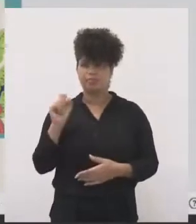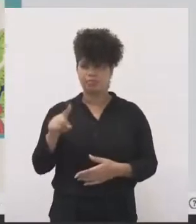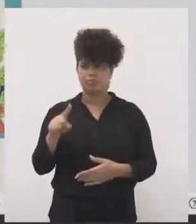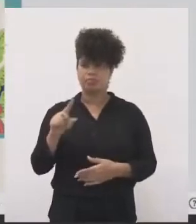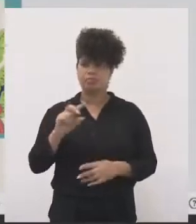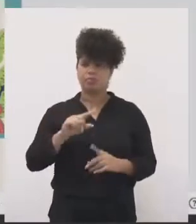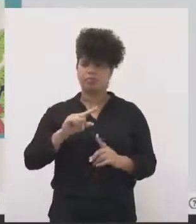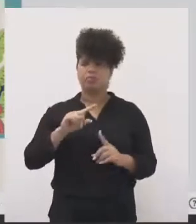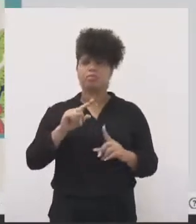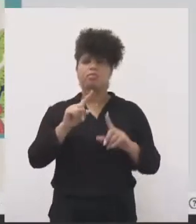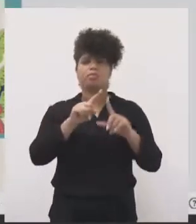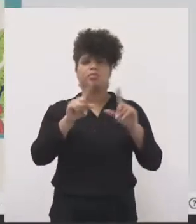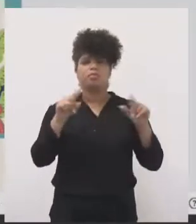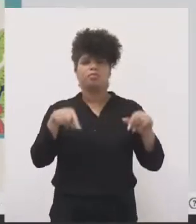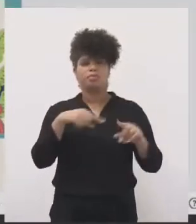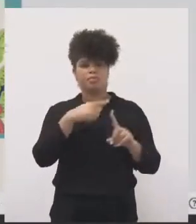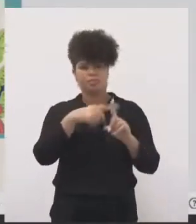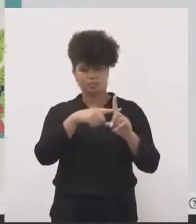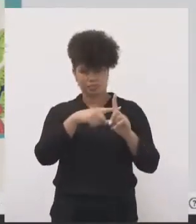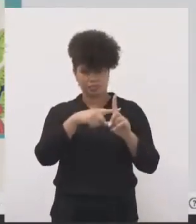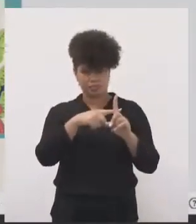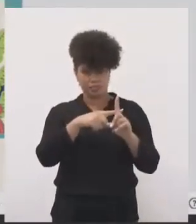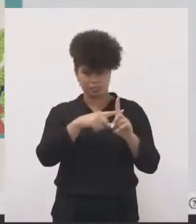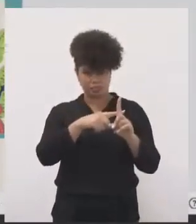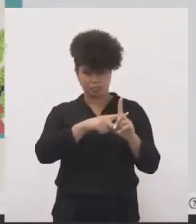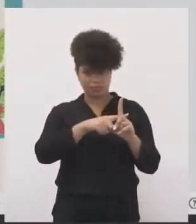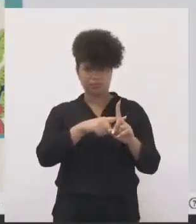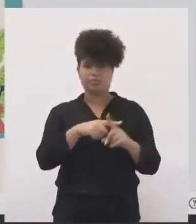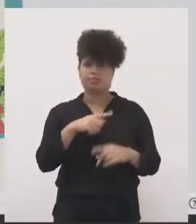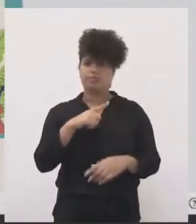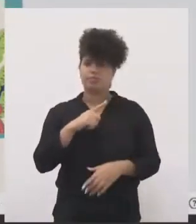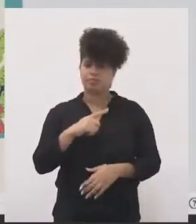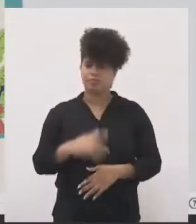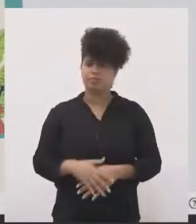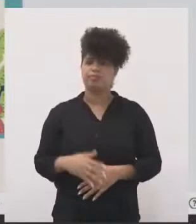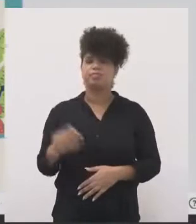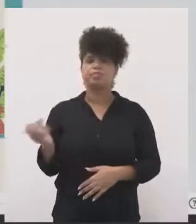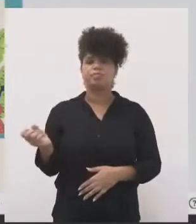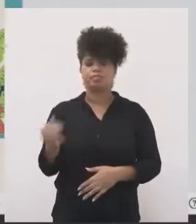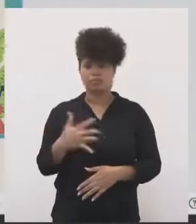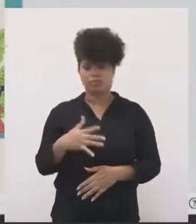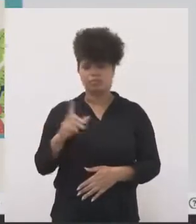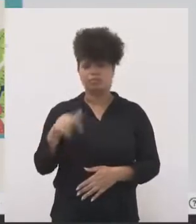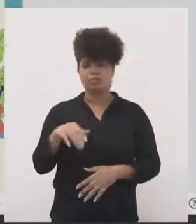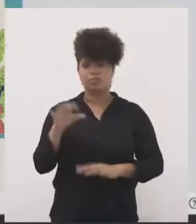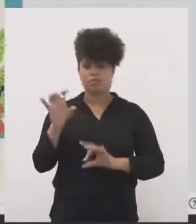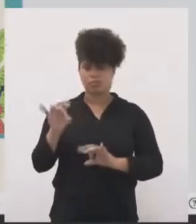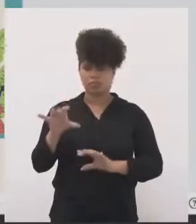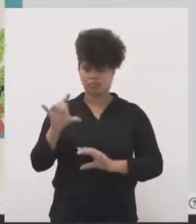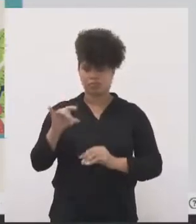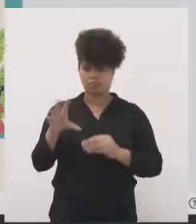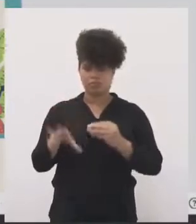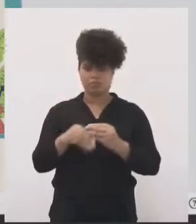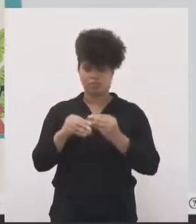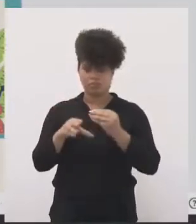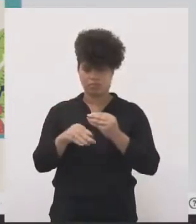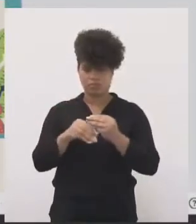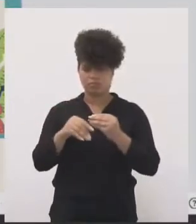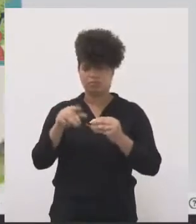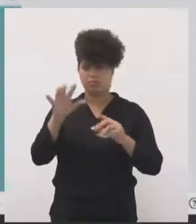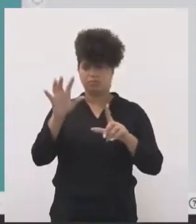nesse menu em adicionar uma página, adicionei uma página nova, ela é automaticamente adicionada